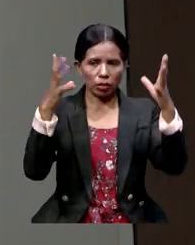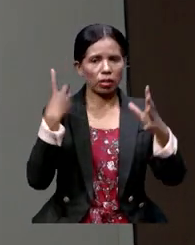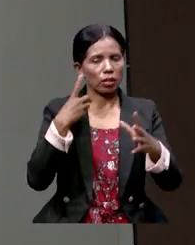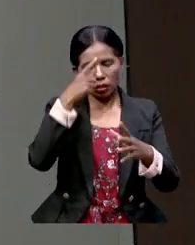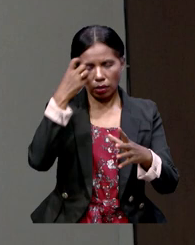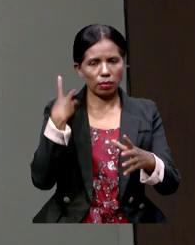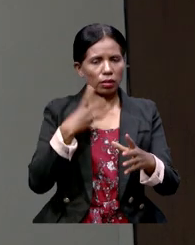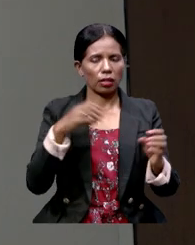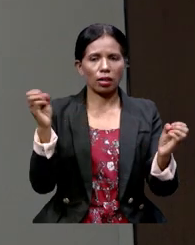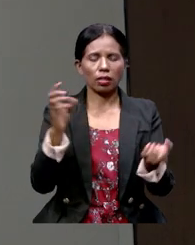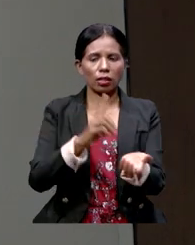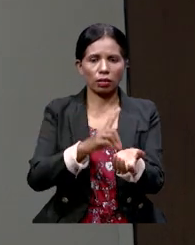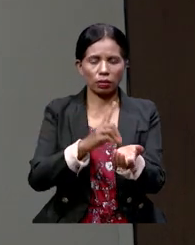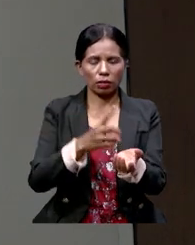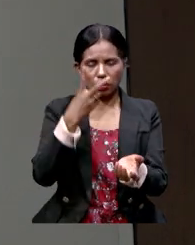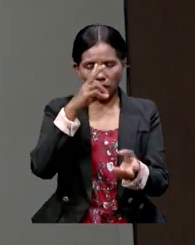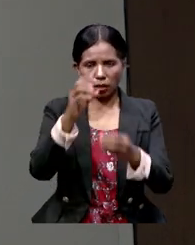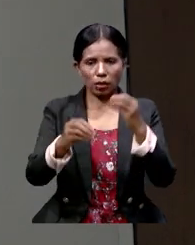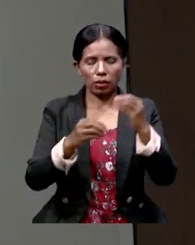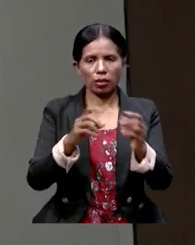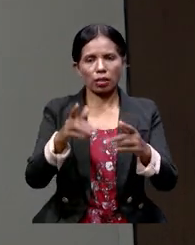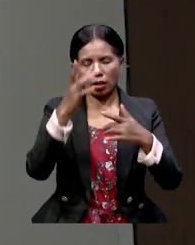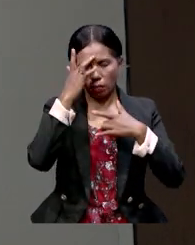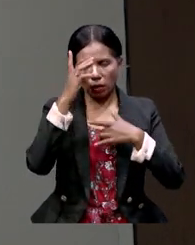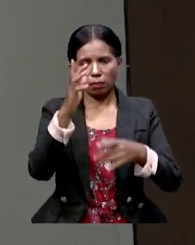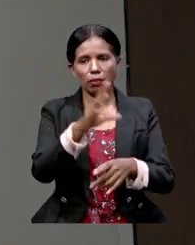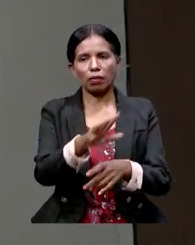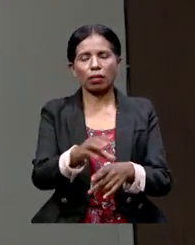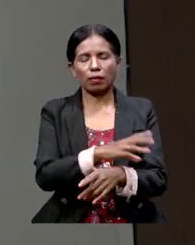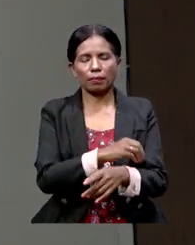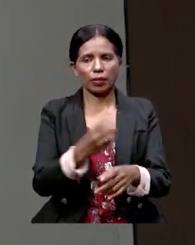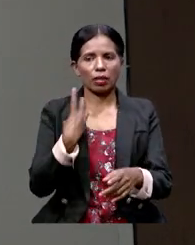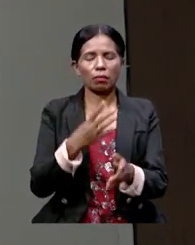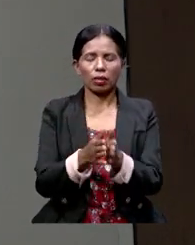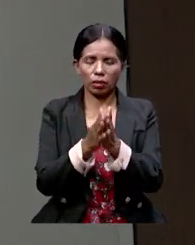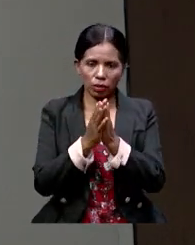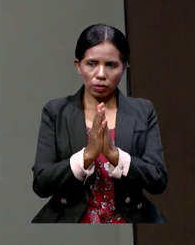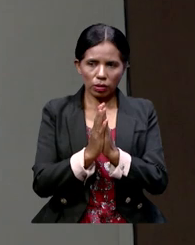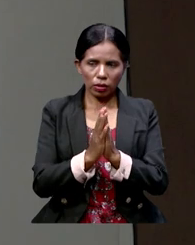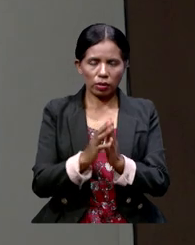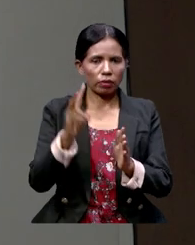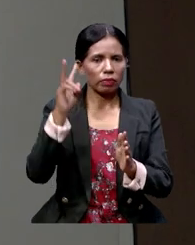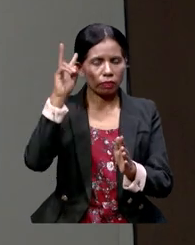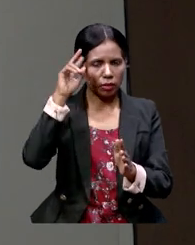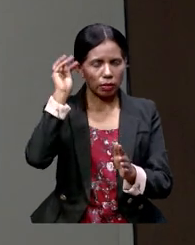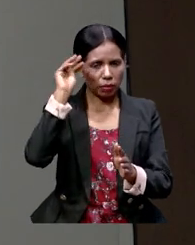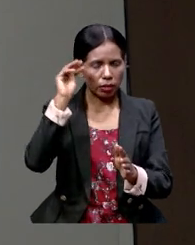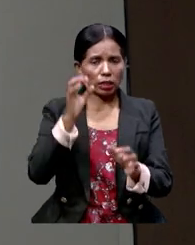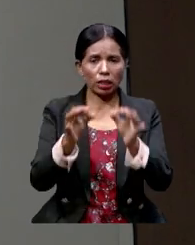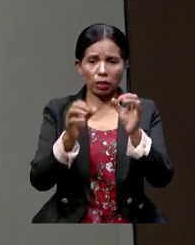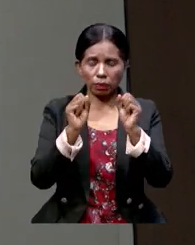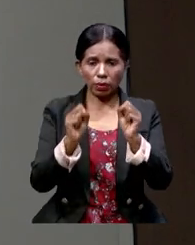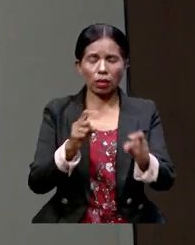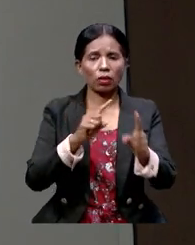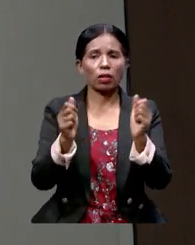iha dotor ira para atu kontrola ita ne paciente sira nava. Nebe ami husbas senyor vice ministro karik sebele